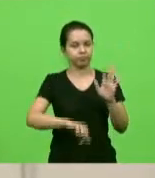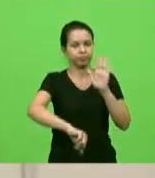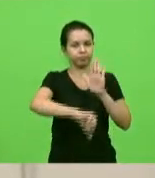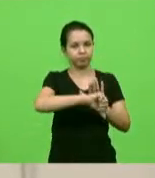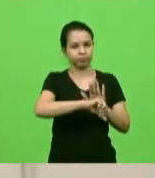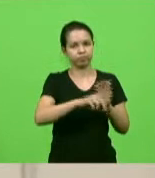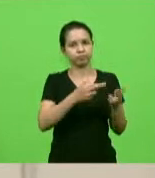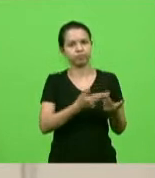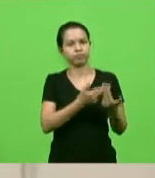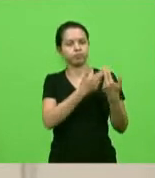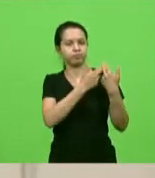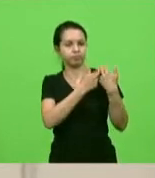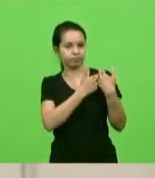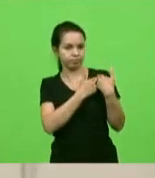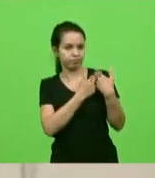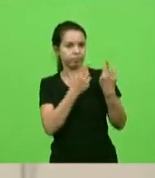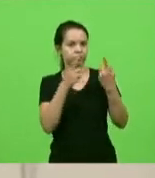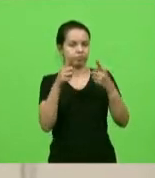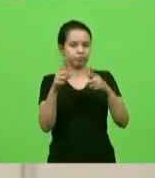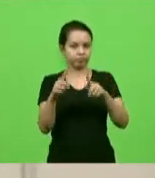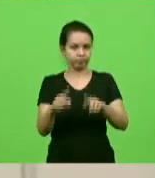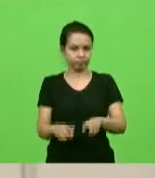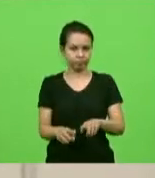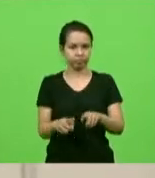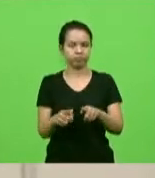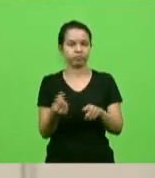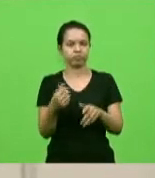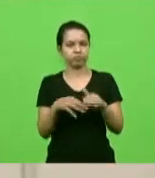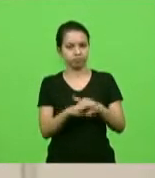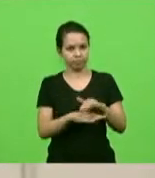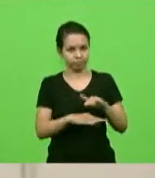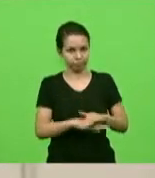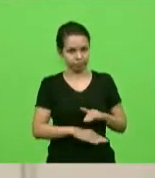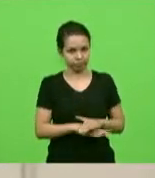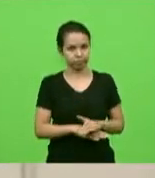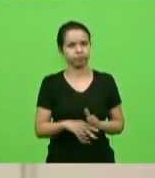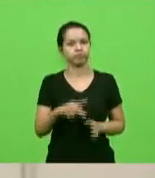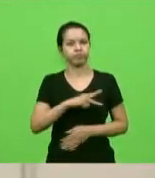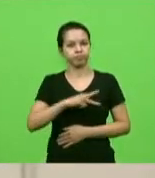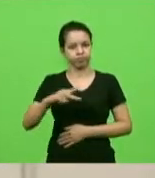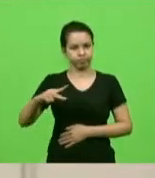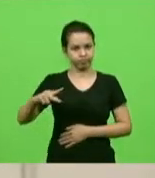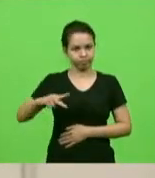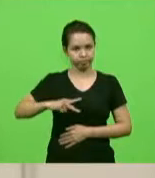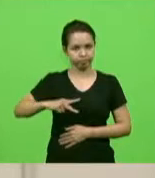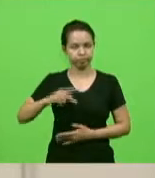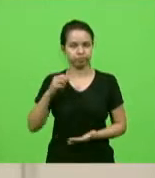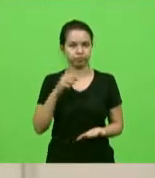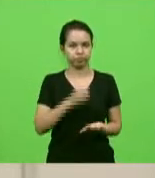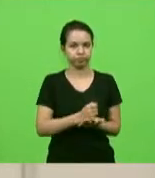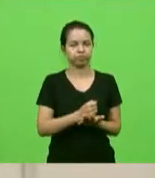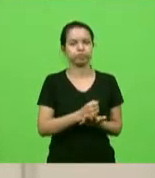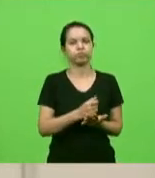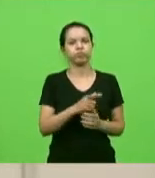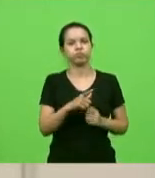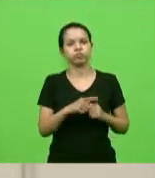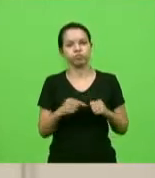responsabilidade contra a guarda ilegal e emprego dos dinheiros públicos, inscrito no artigo